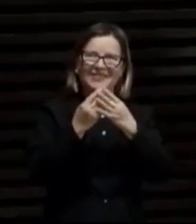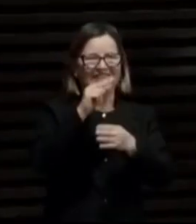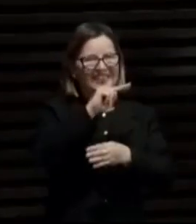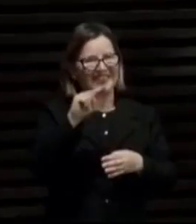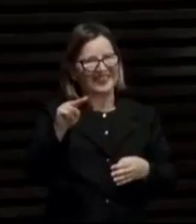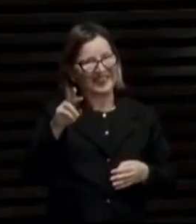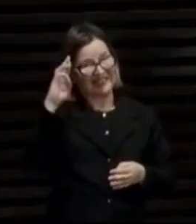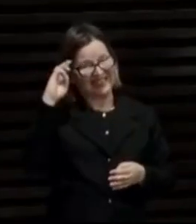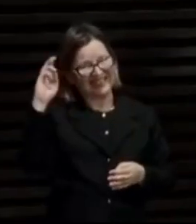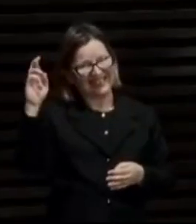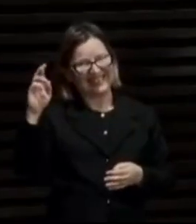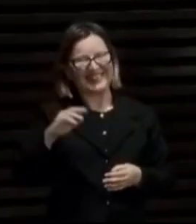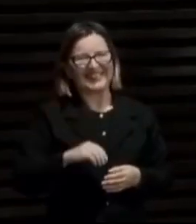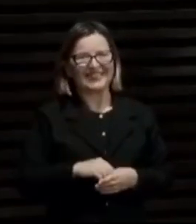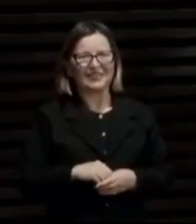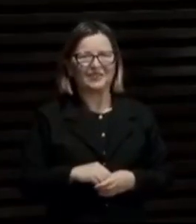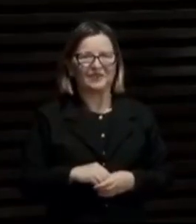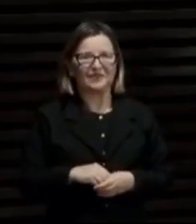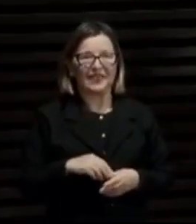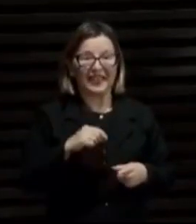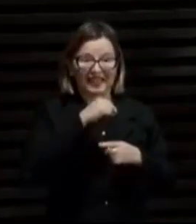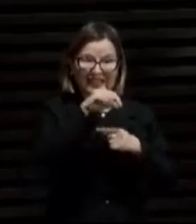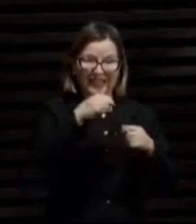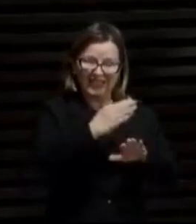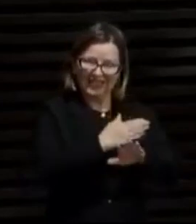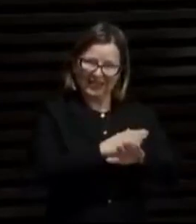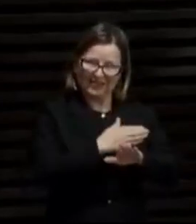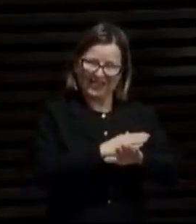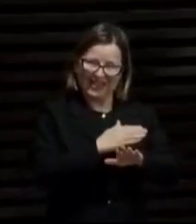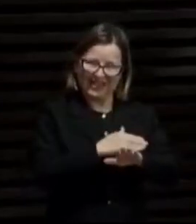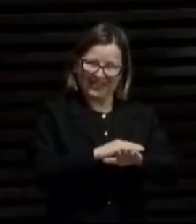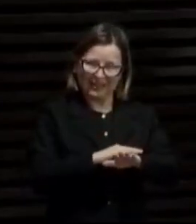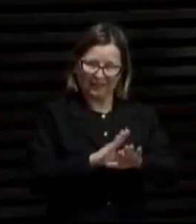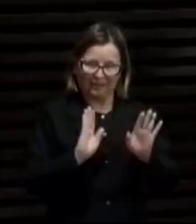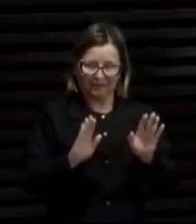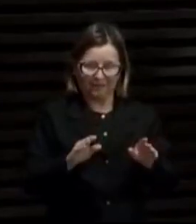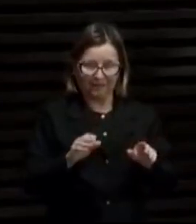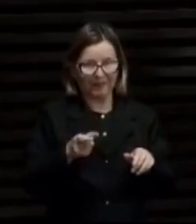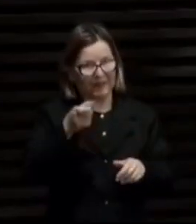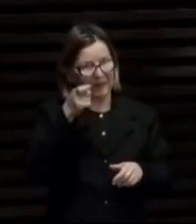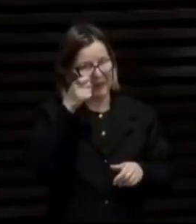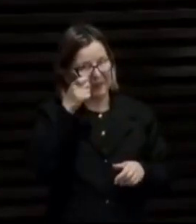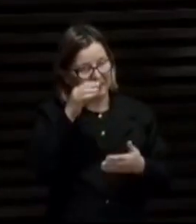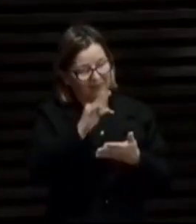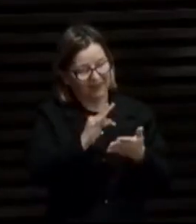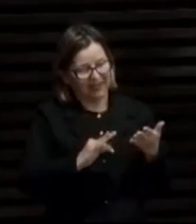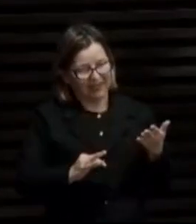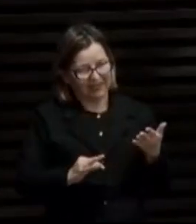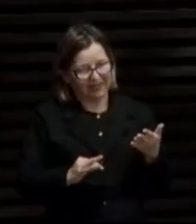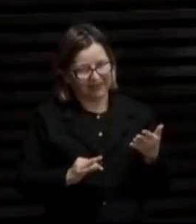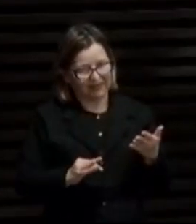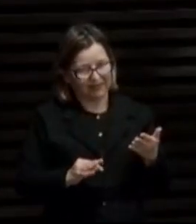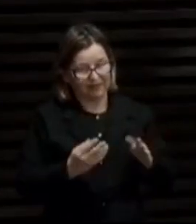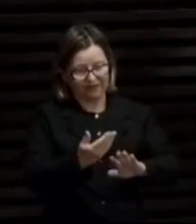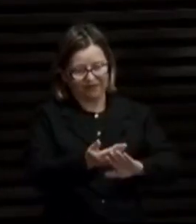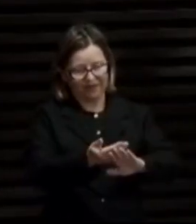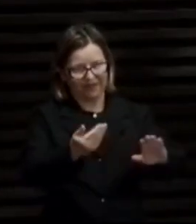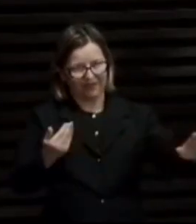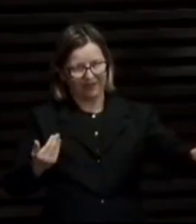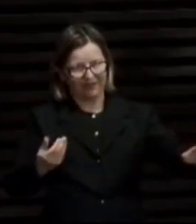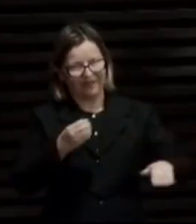Senhor. Santidade na prática, meu irmão. Olha o que está dizendo o texto aqui. Aparte-se